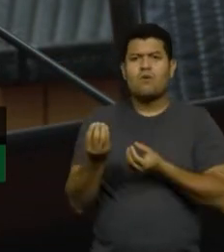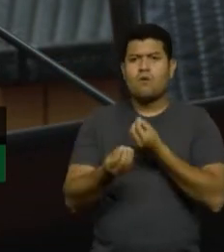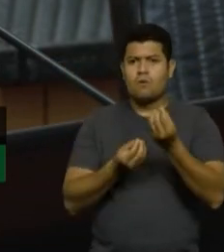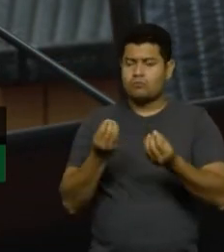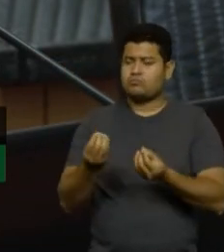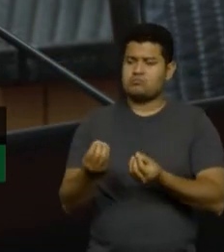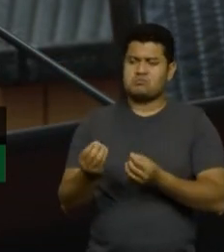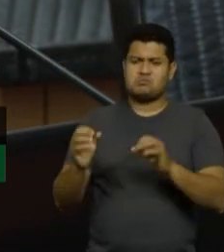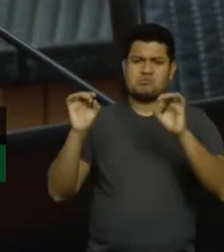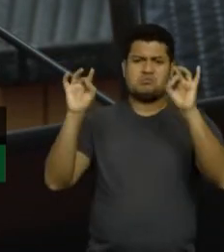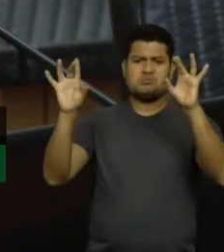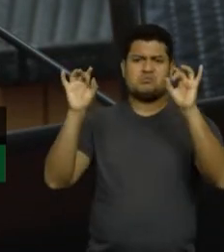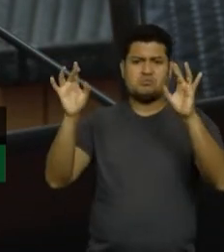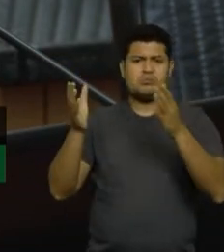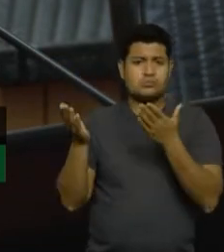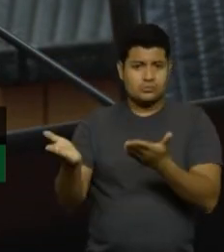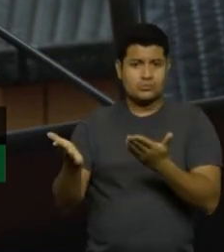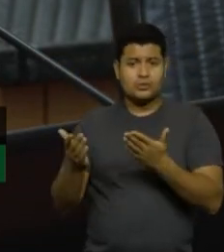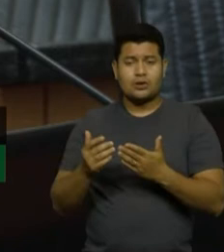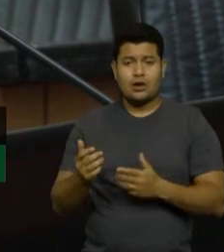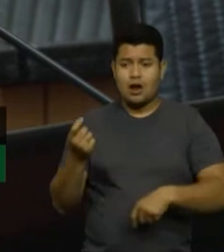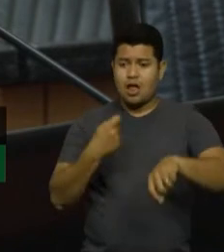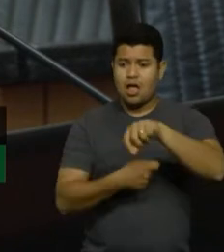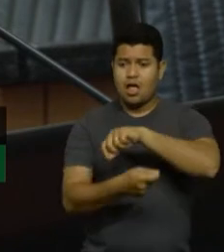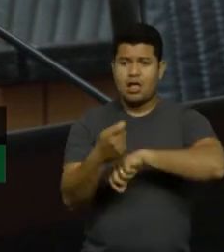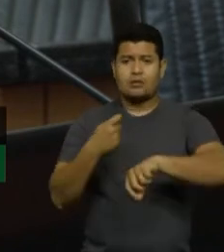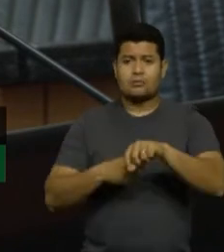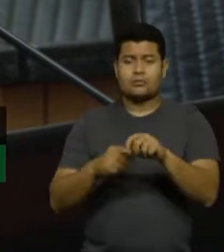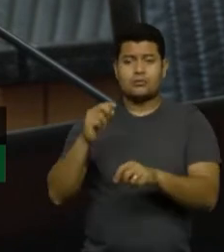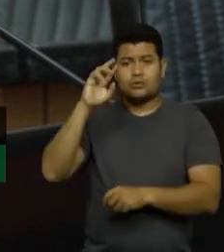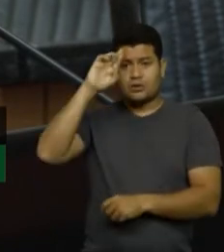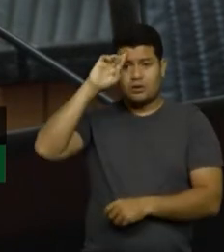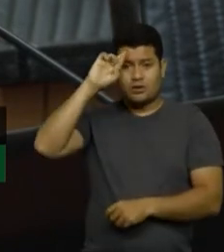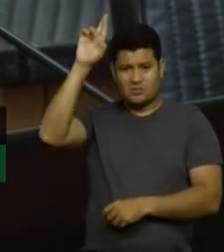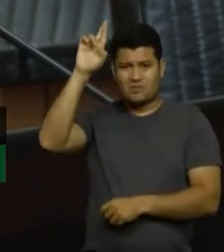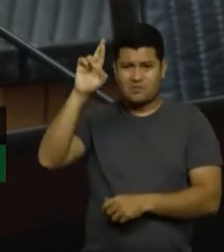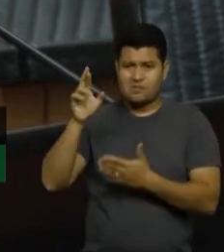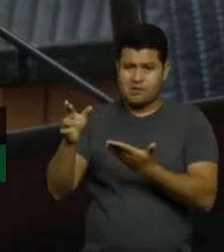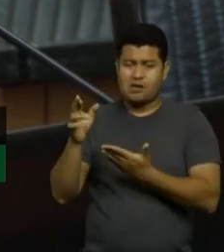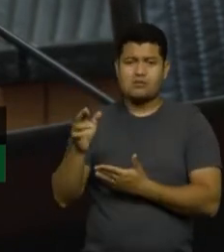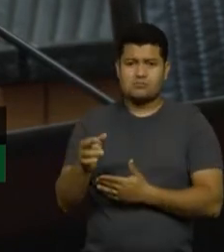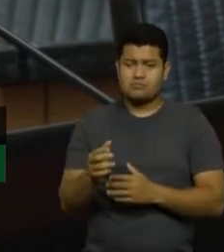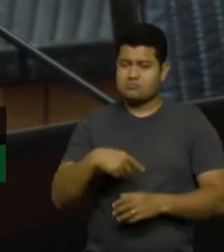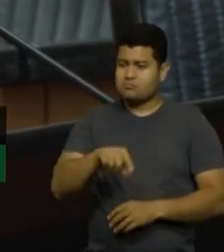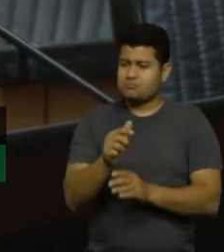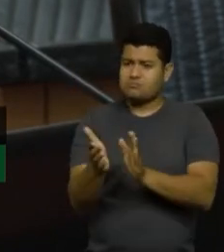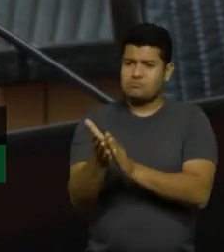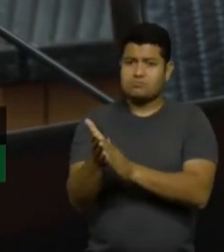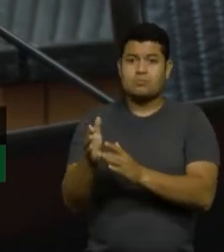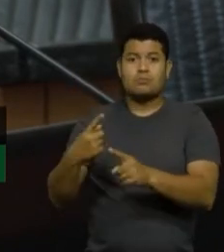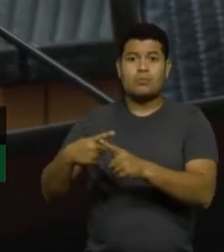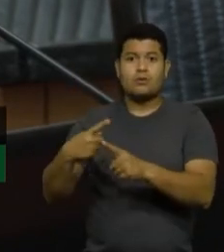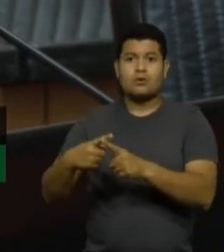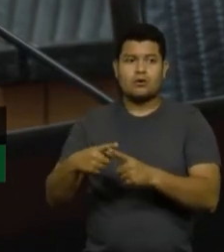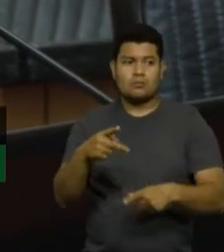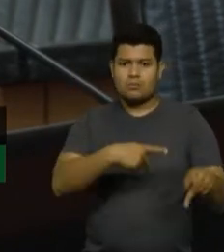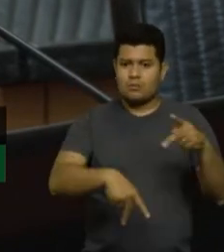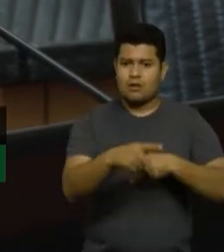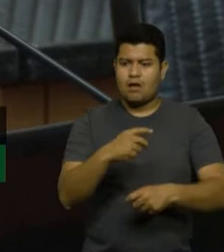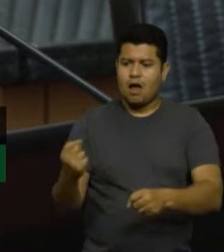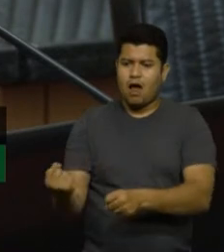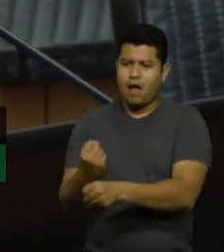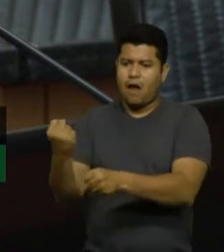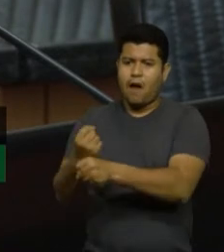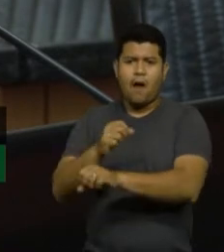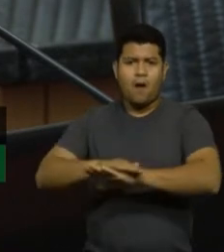administração, porque o povo não vive só de obras, o povo não vive só de obras materiais, mas você